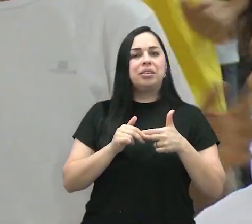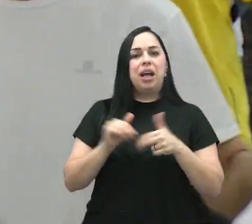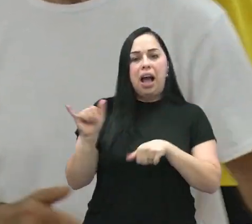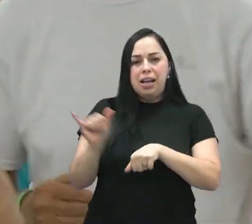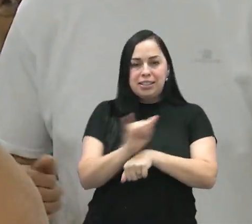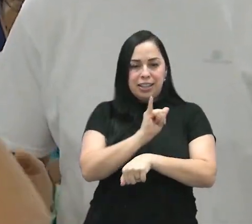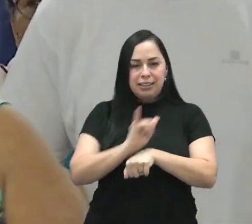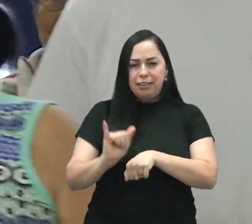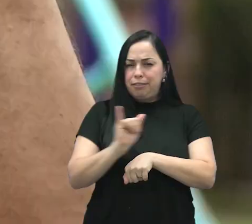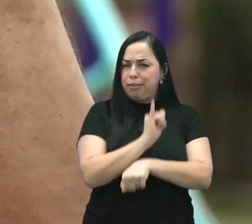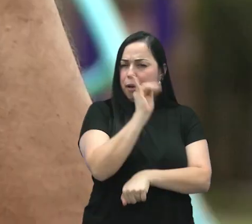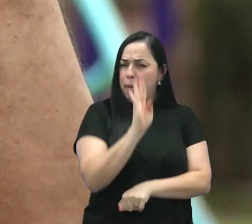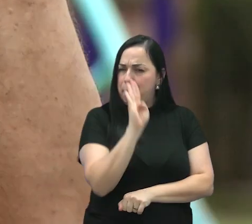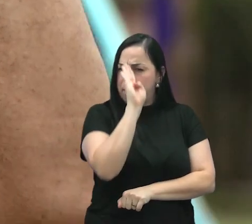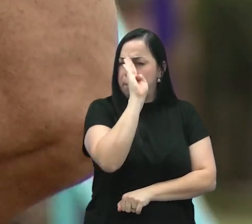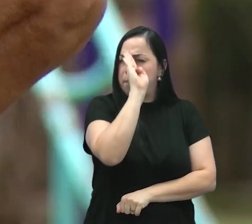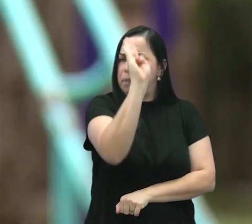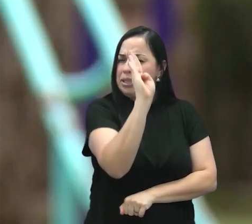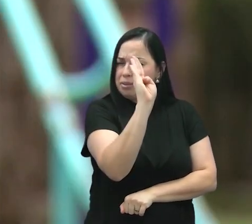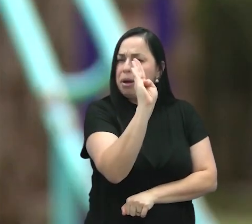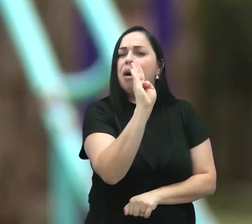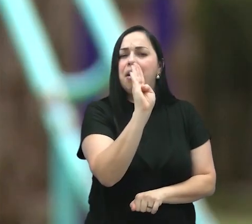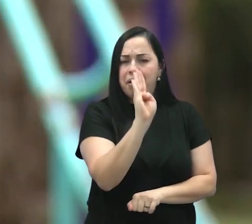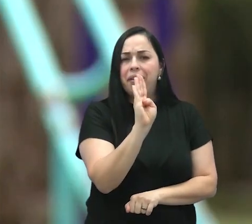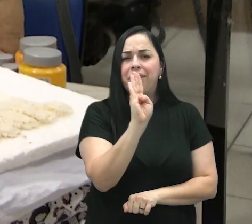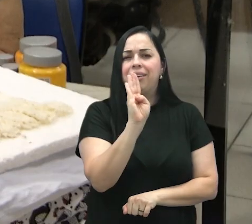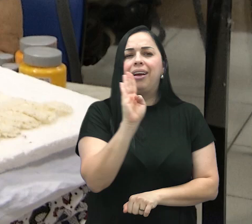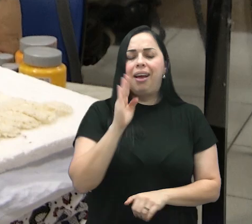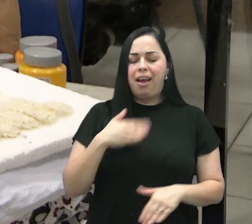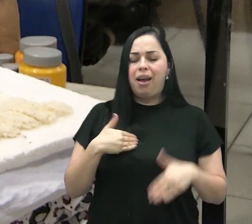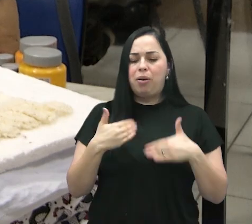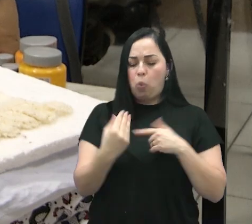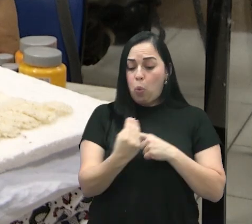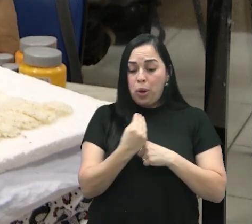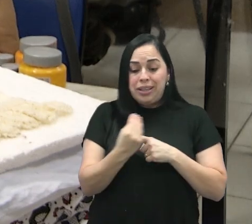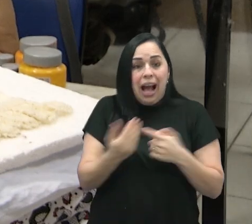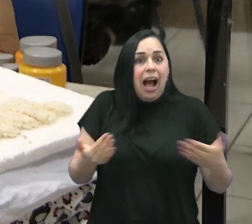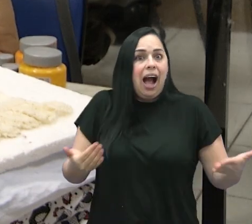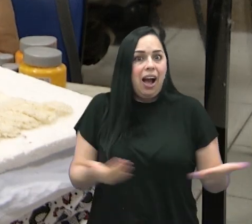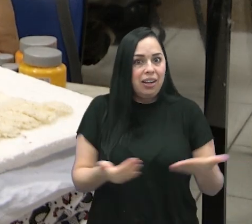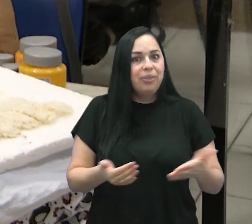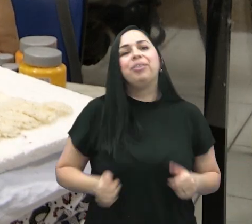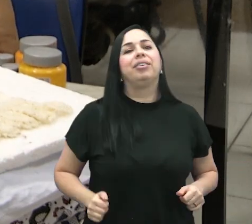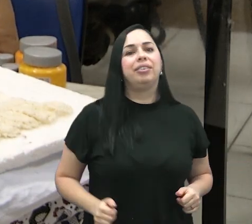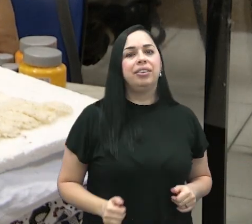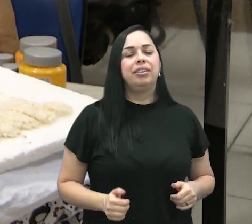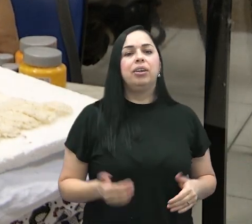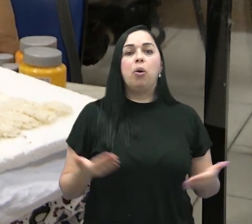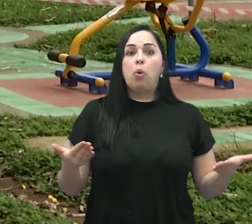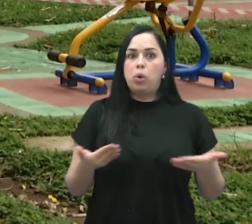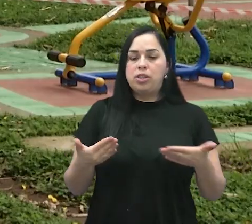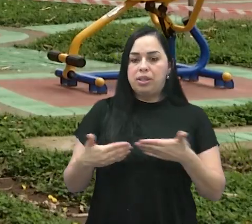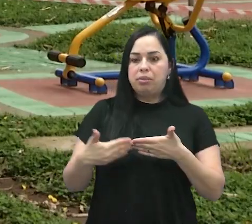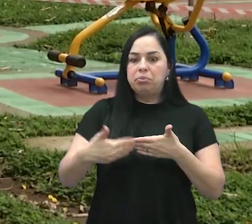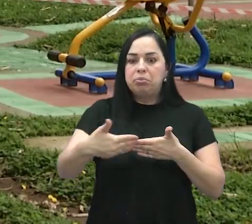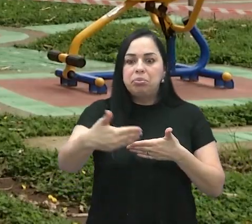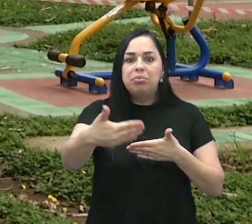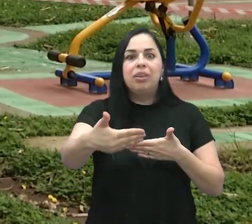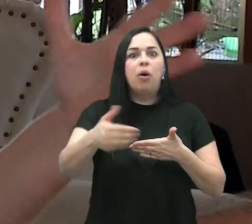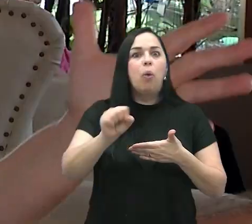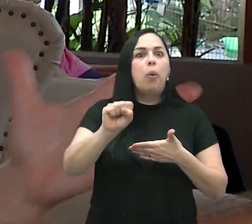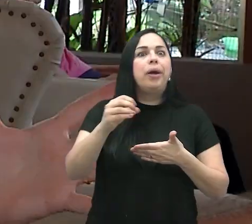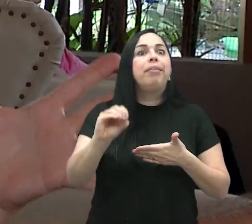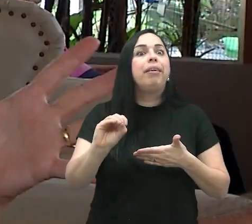um direito de todos. Por isso, a palavra-chave para alcançar a melhor idade com qualidade de vida é